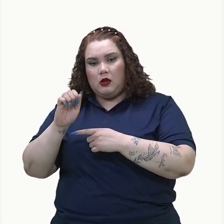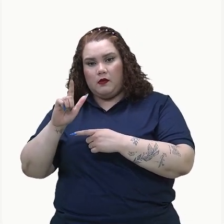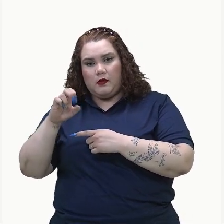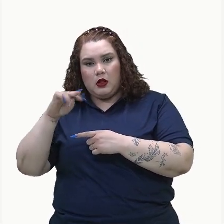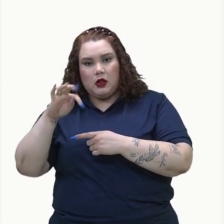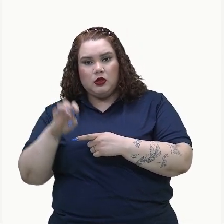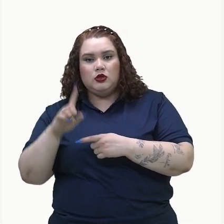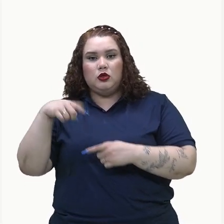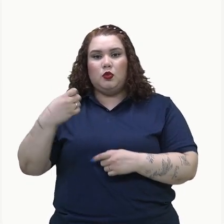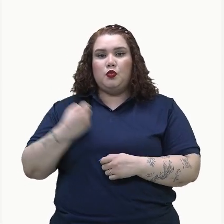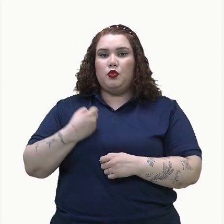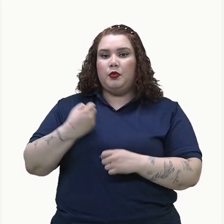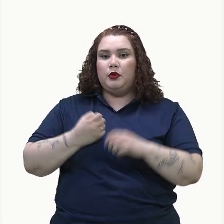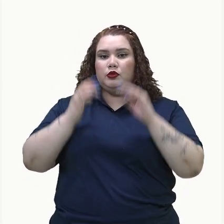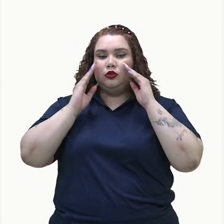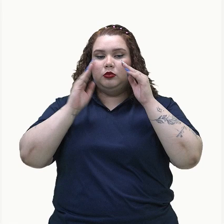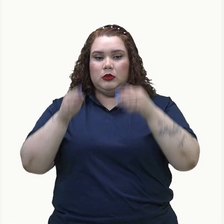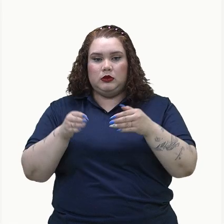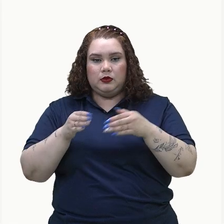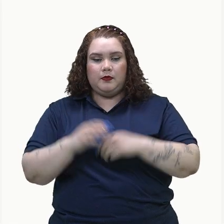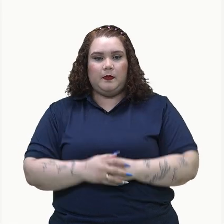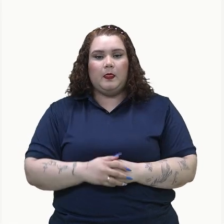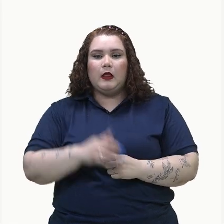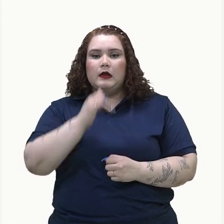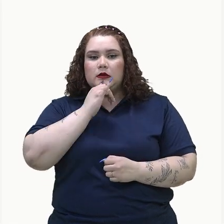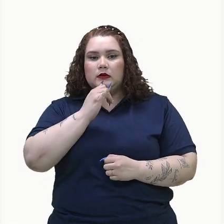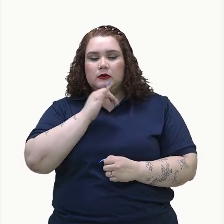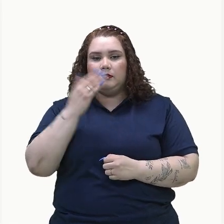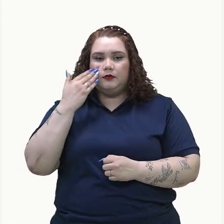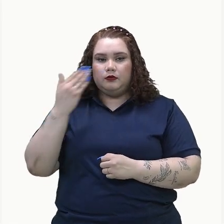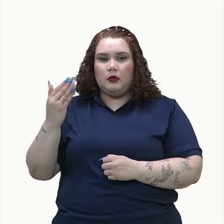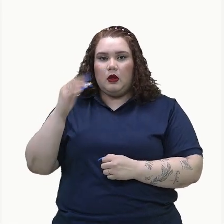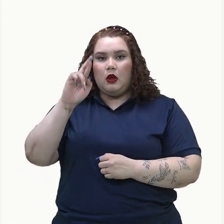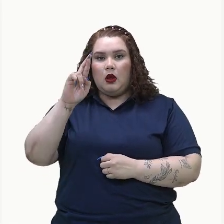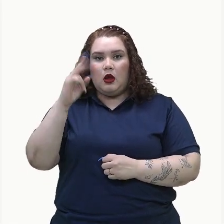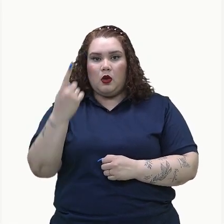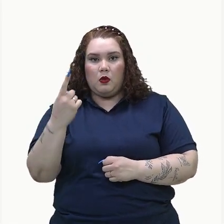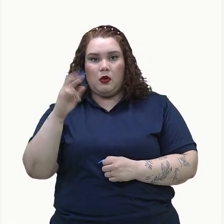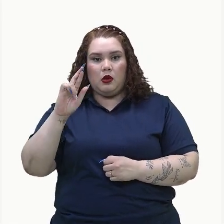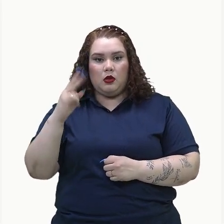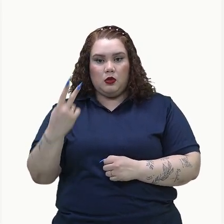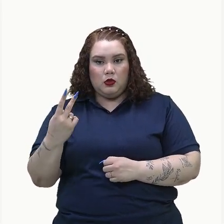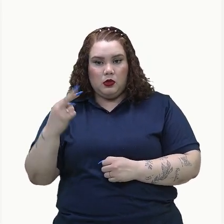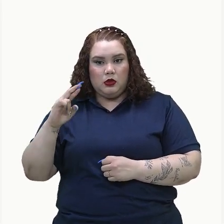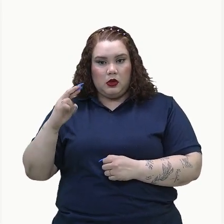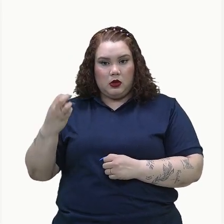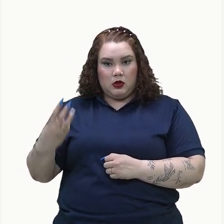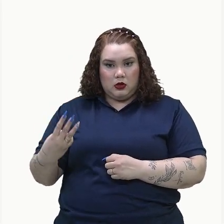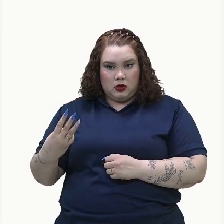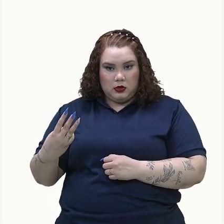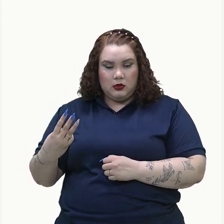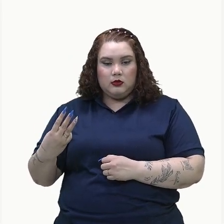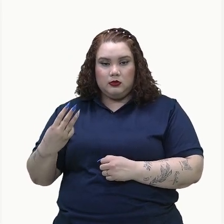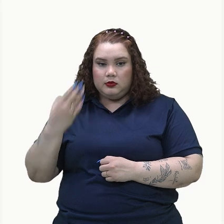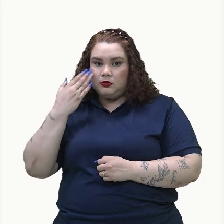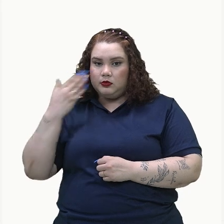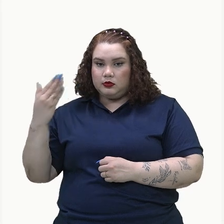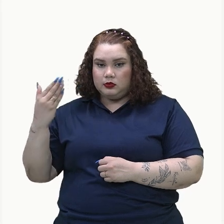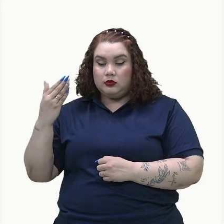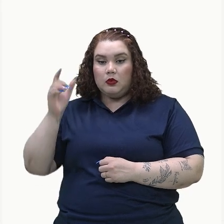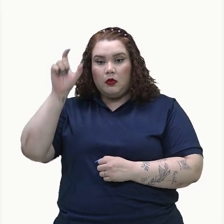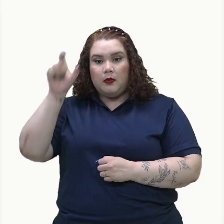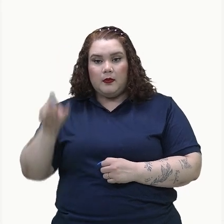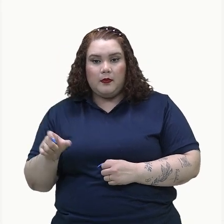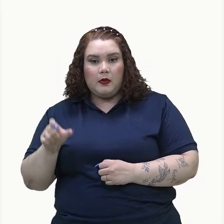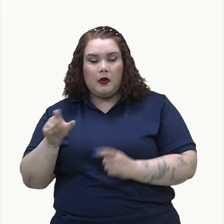aqui na imagem, olha, eu tenho três resistores, R1, R2 e R3, tá certo? E aqui desse lado eu só tenho